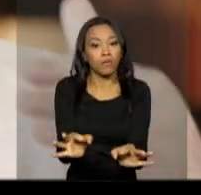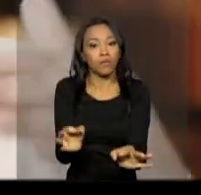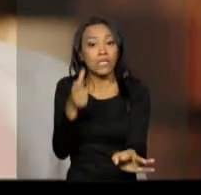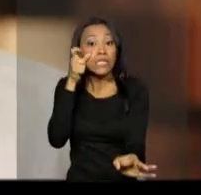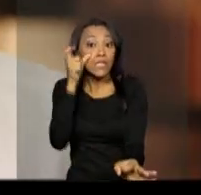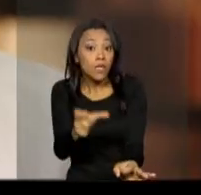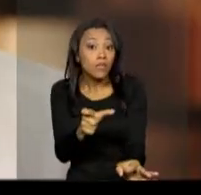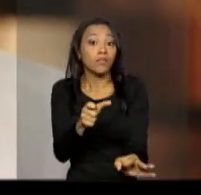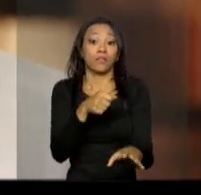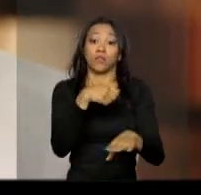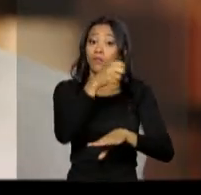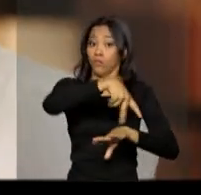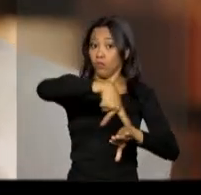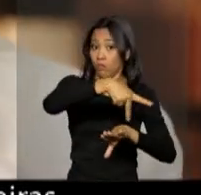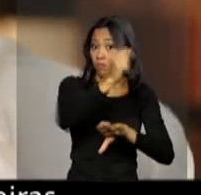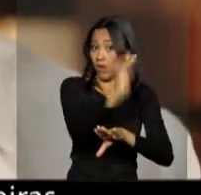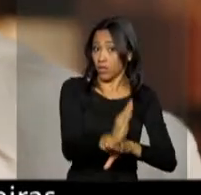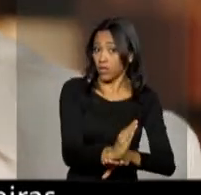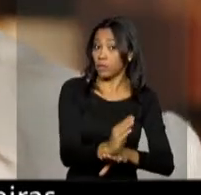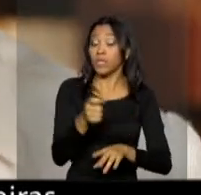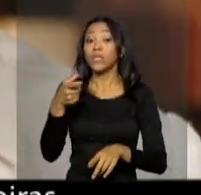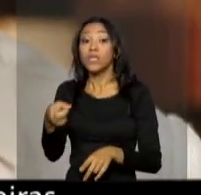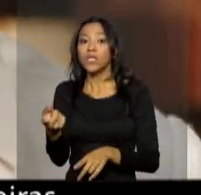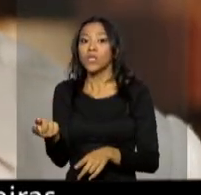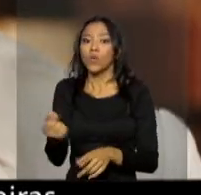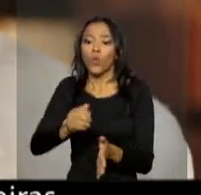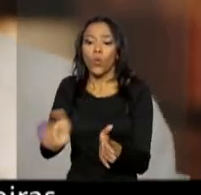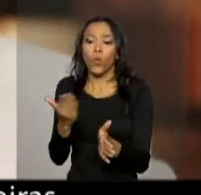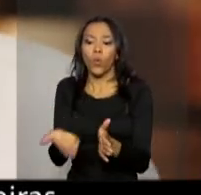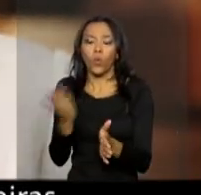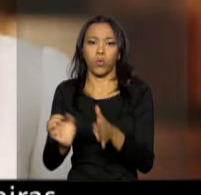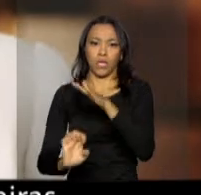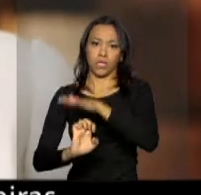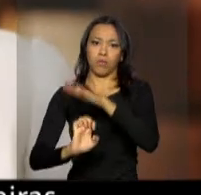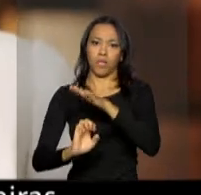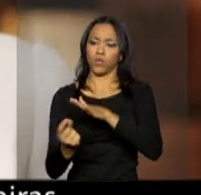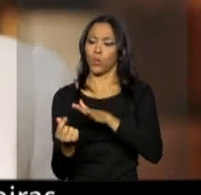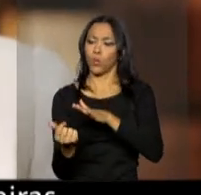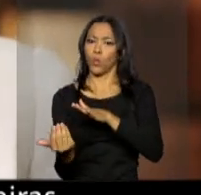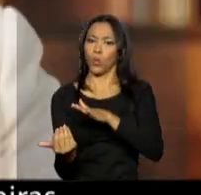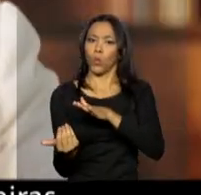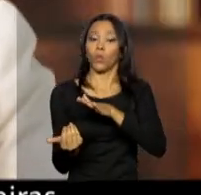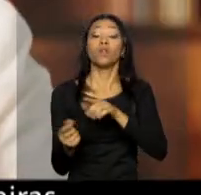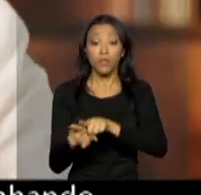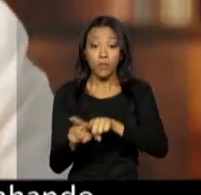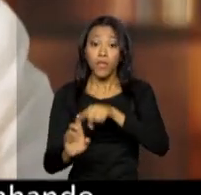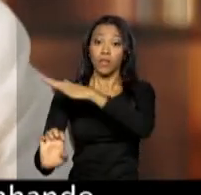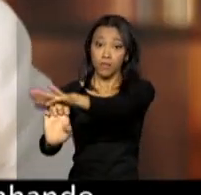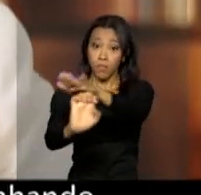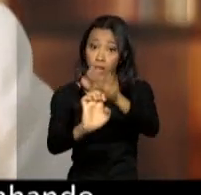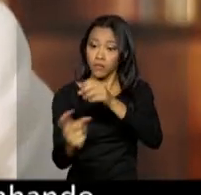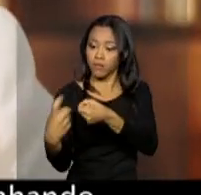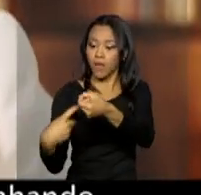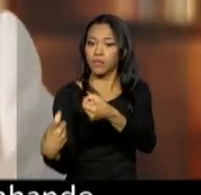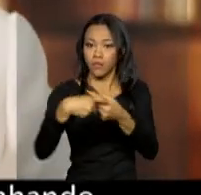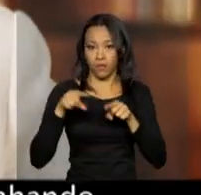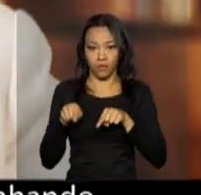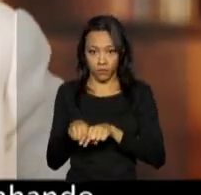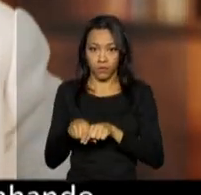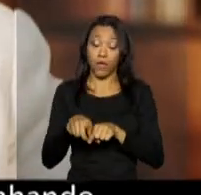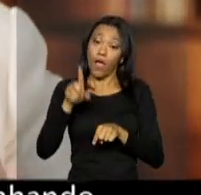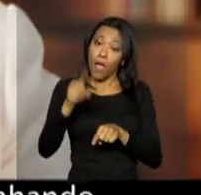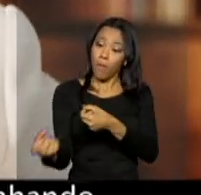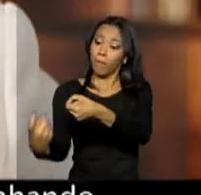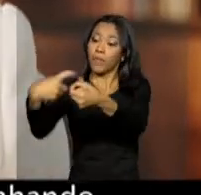interesses do Estado brasileiro e os lucros da Petrobras e das empresas parceiras. Trata-se de uma parceria